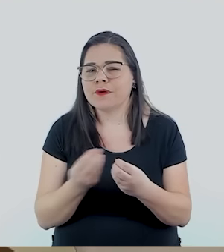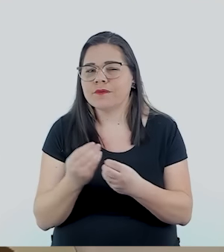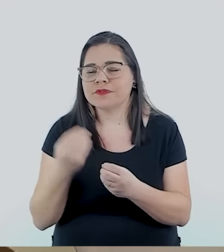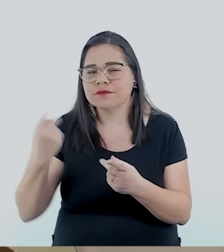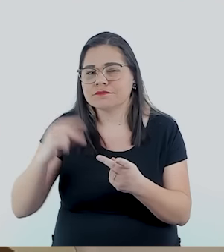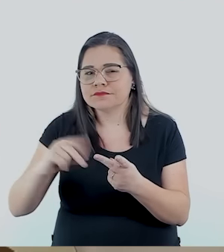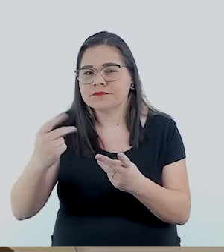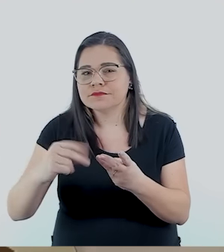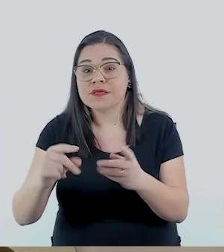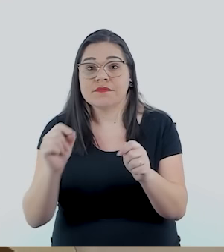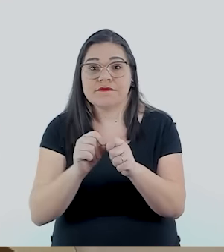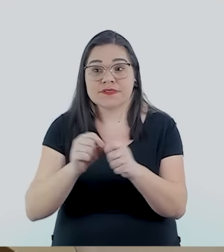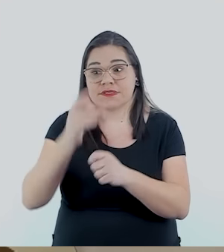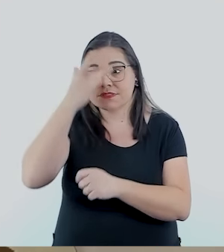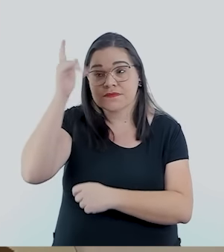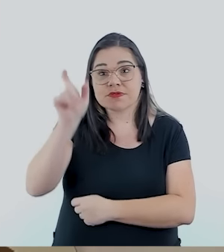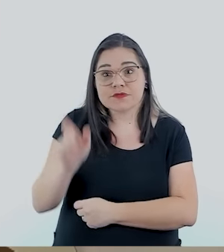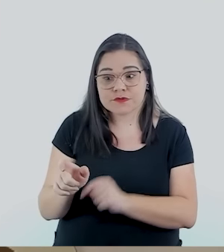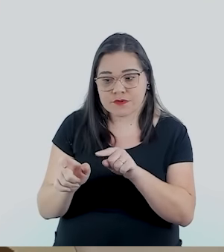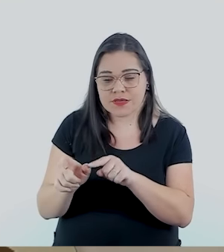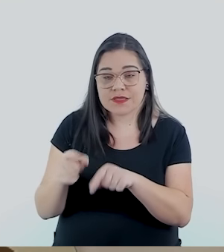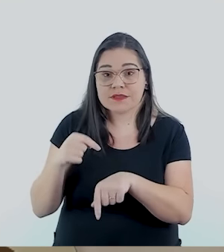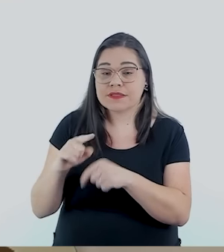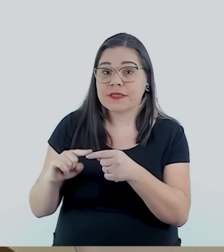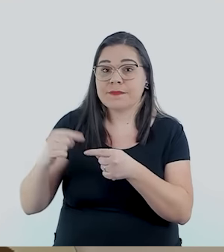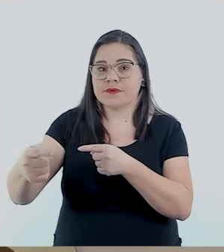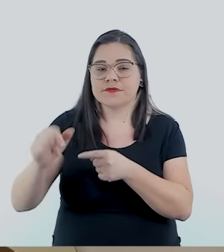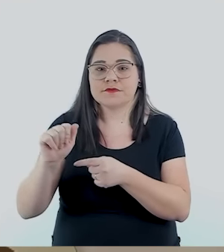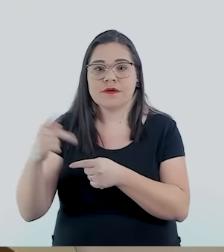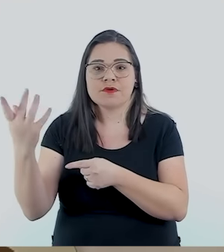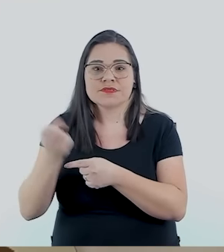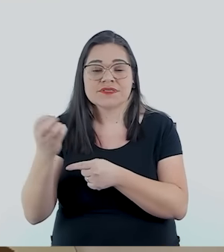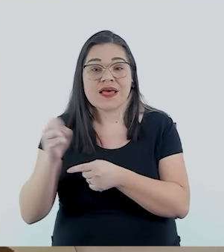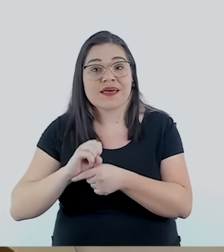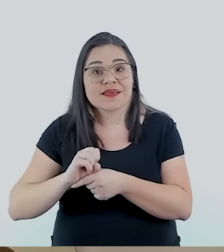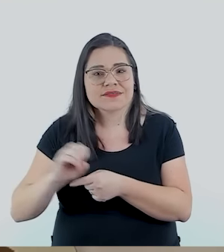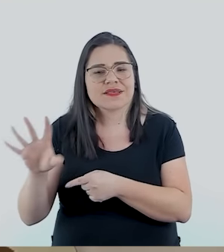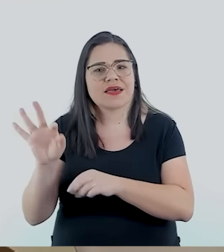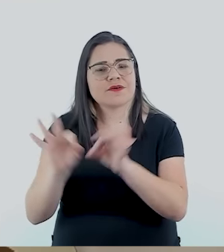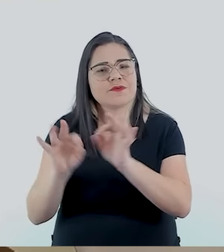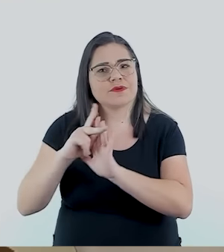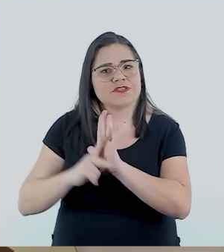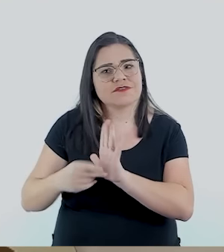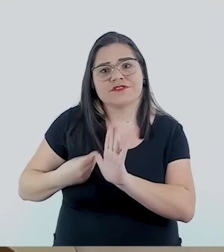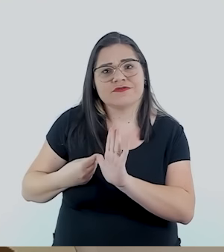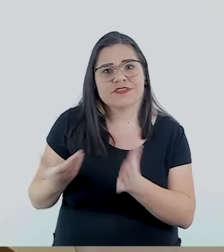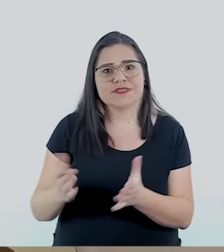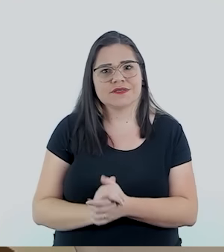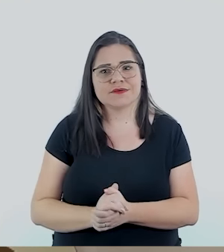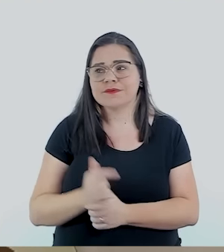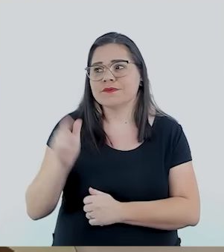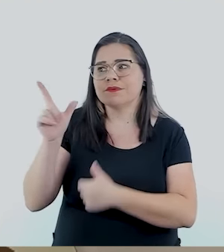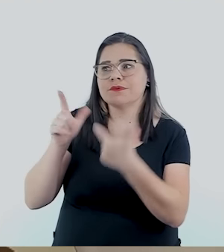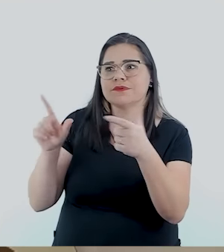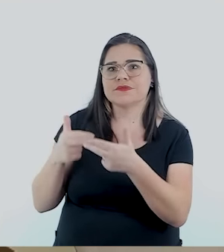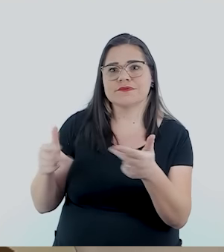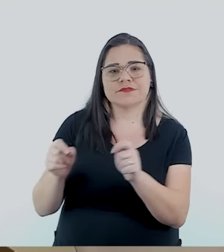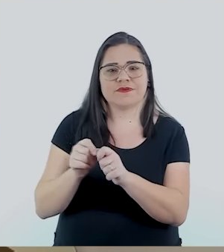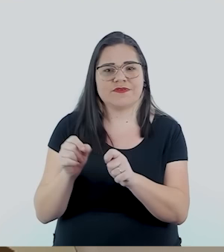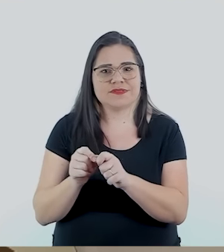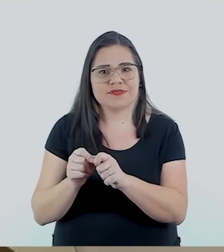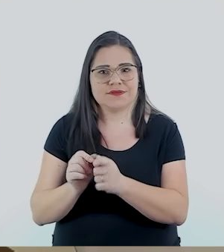gás para fazer com que essa pessoa quando ela vier se aposentar ela saia de ali dali com um projeto de vida com outras coisas para fazer